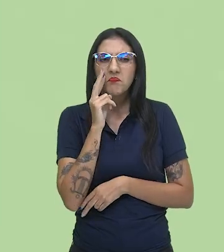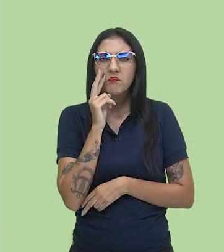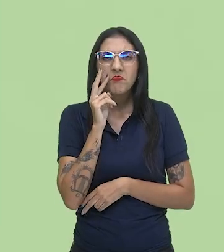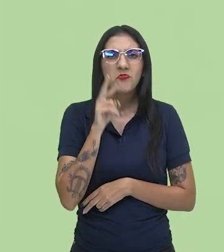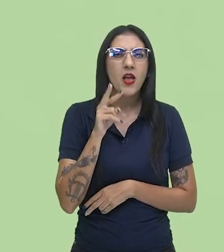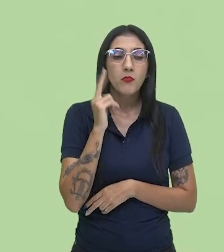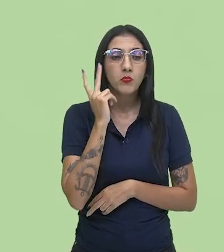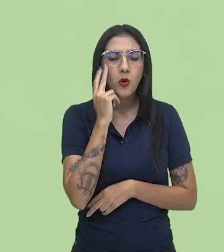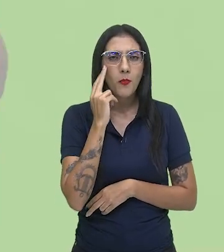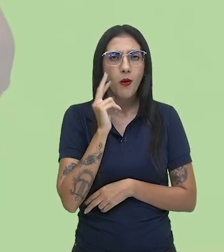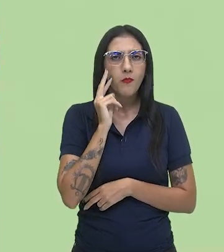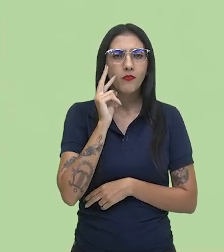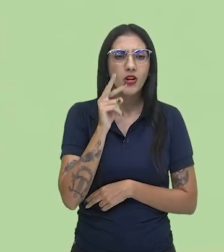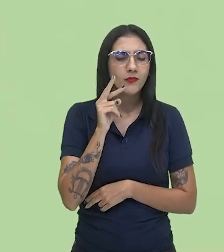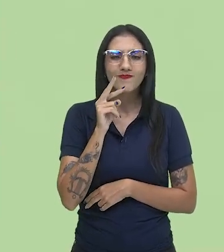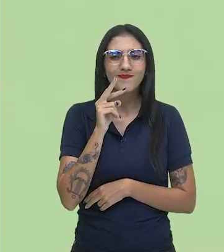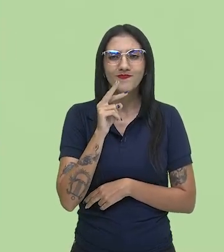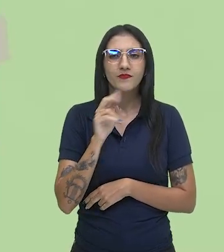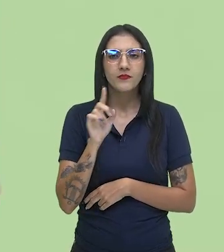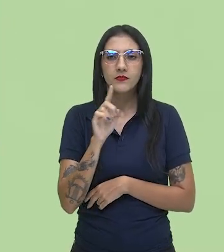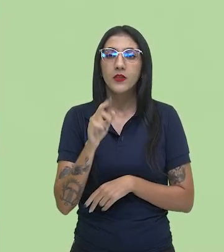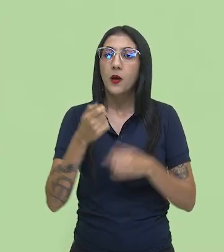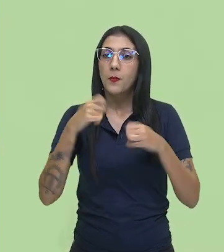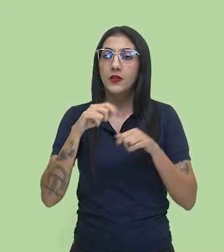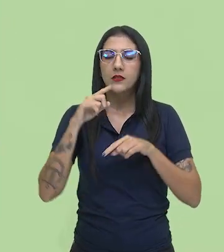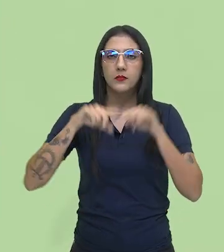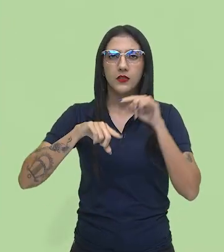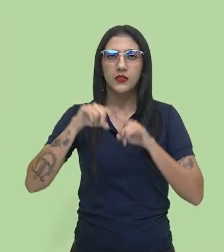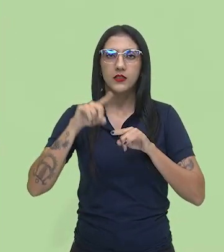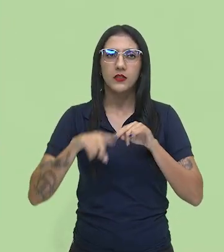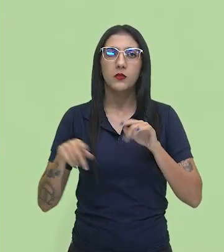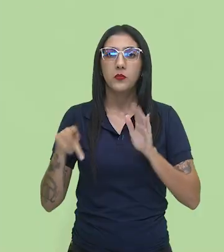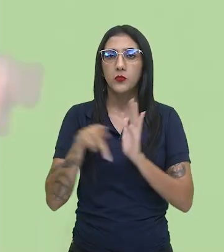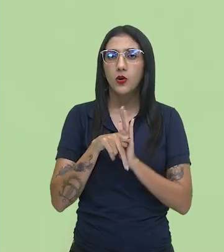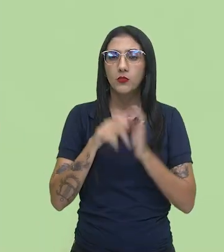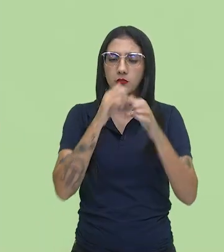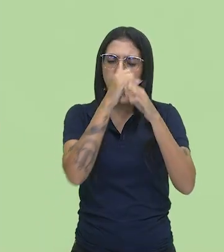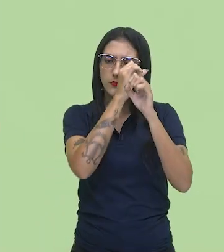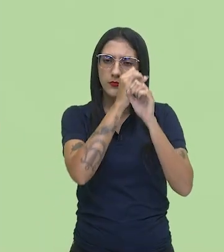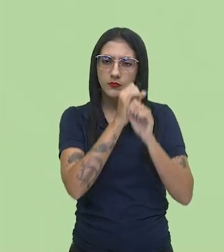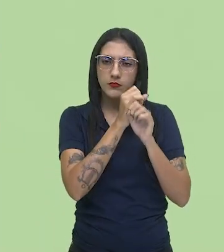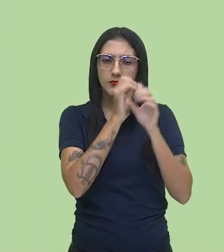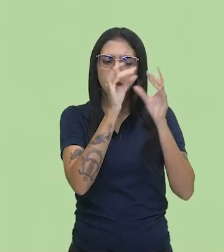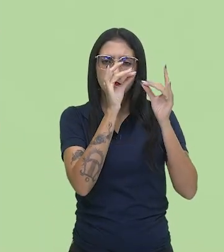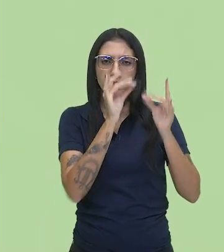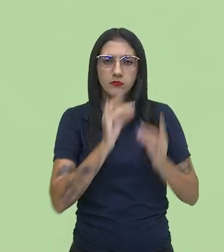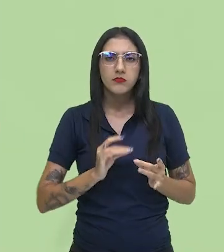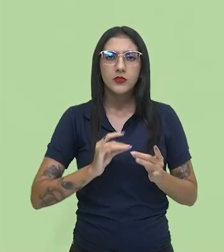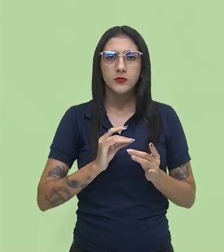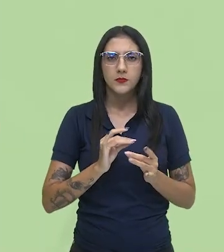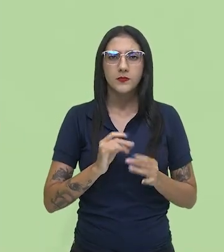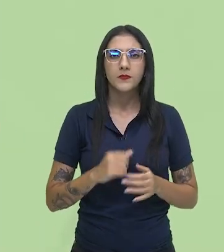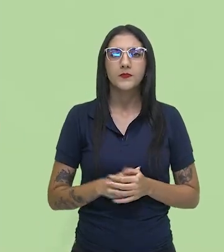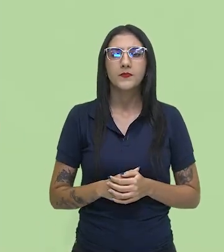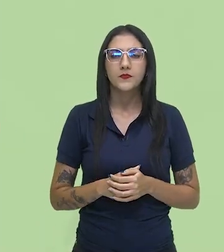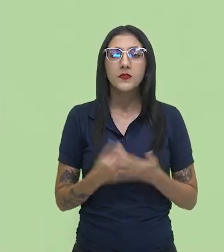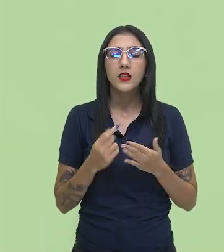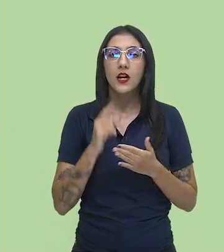enxergar a olho nu, a gente precisa de instrumentos como os microscópios. Então, para a gente ver